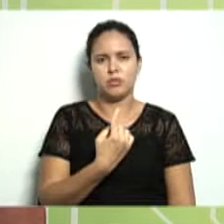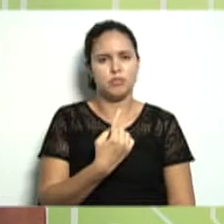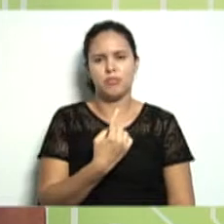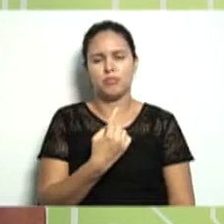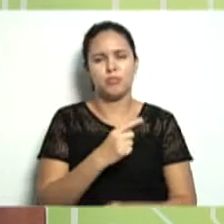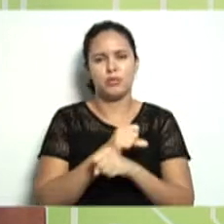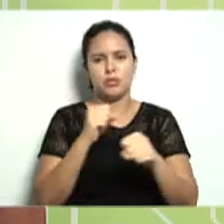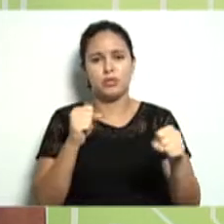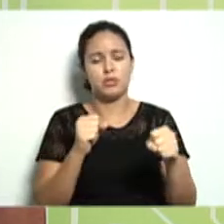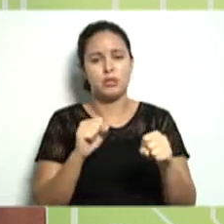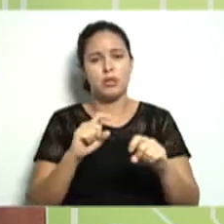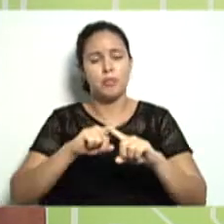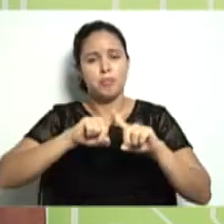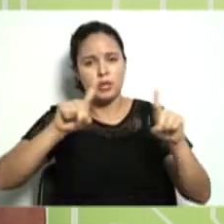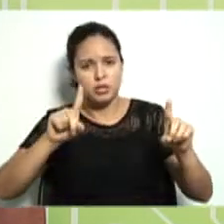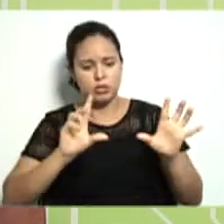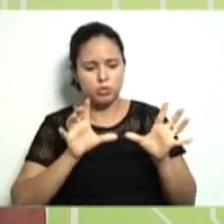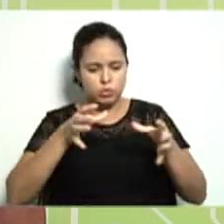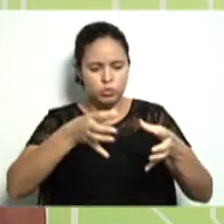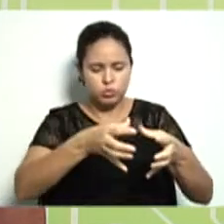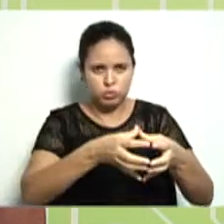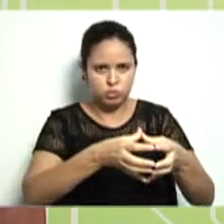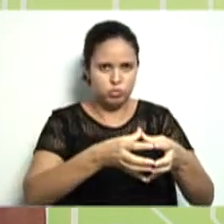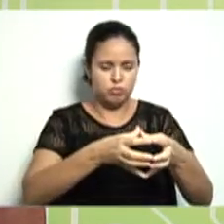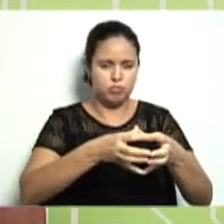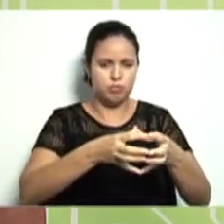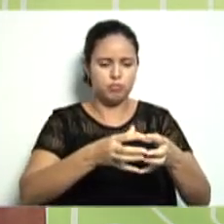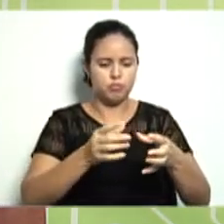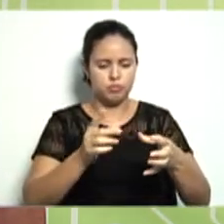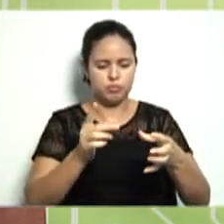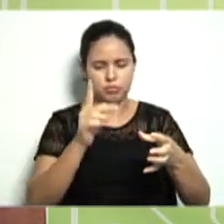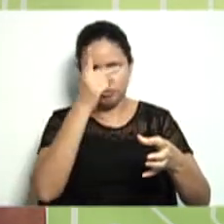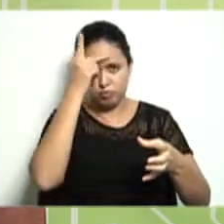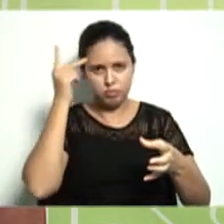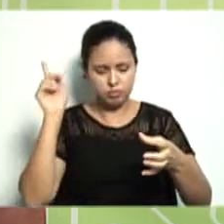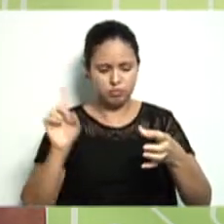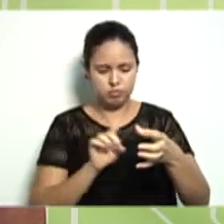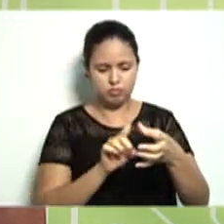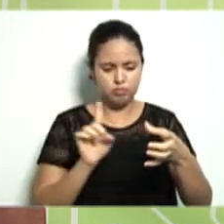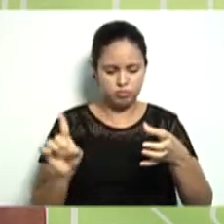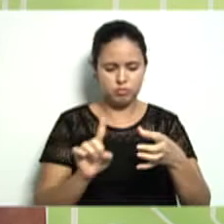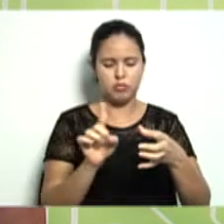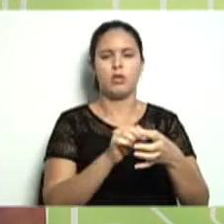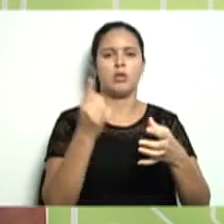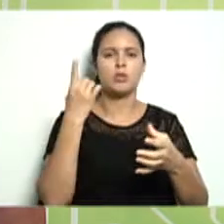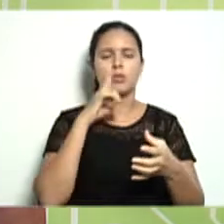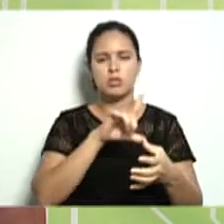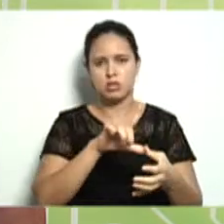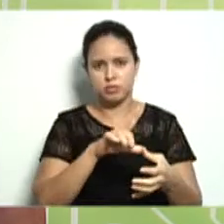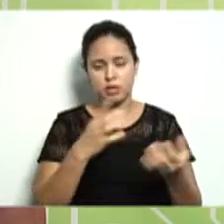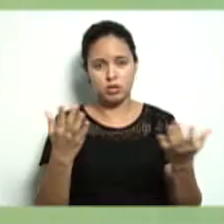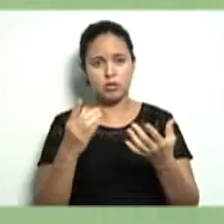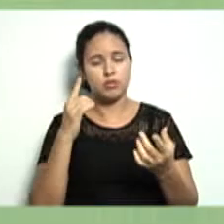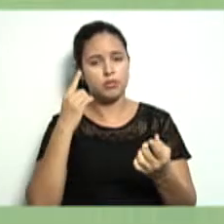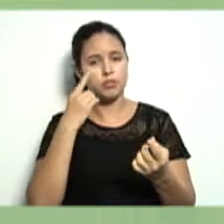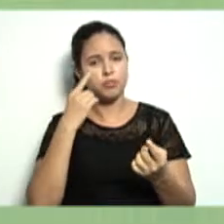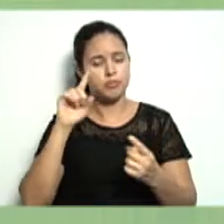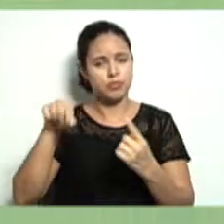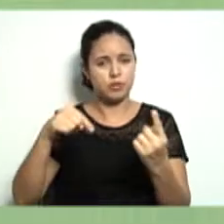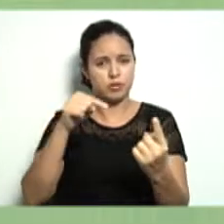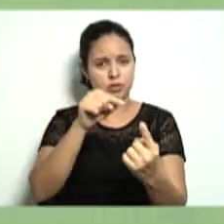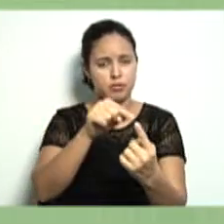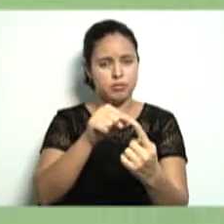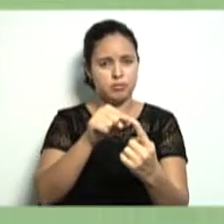alcançar através de uma cooperativa. E vamos ver aqui alguns objetivos relacionados ao líder.